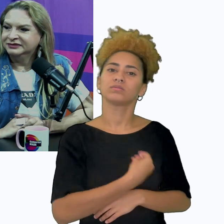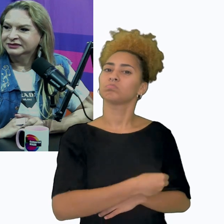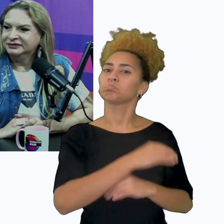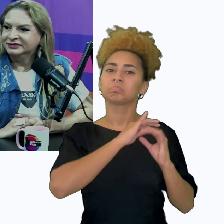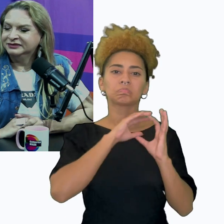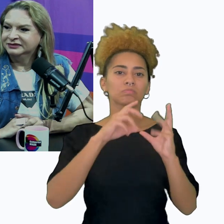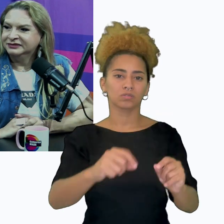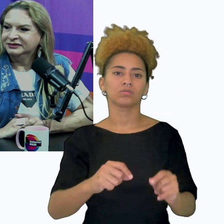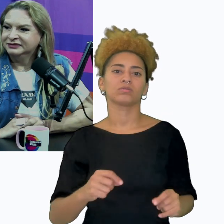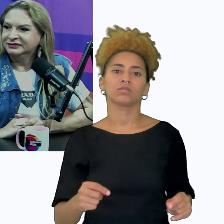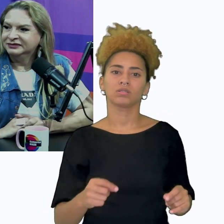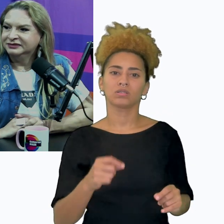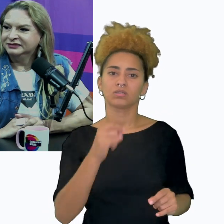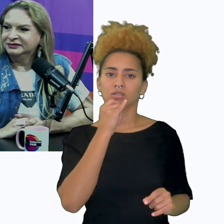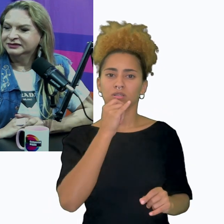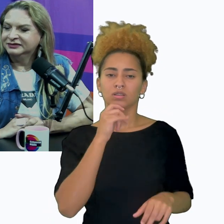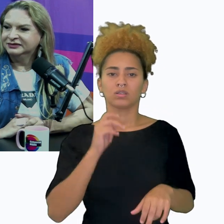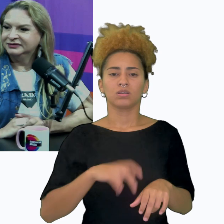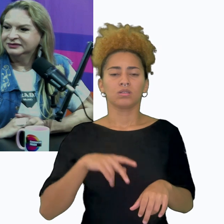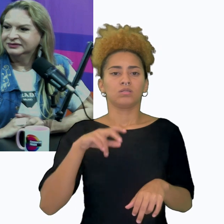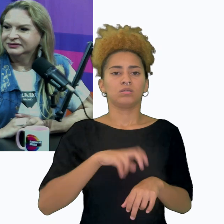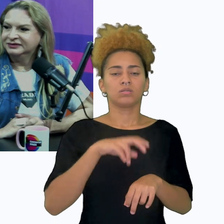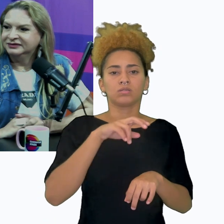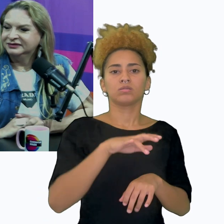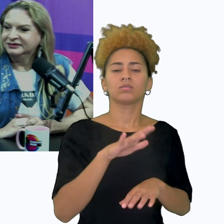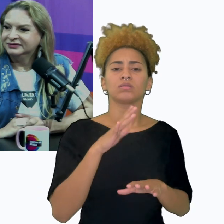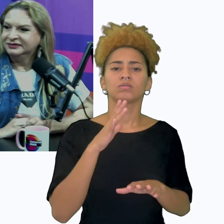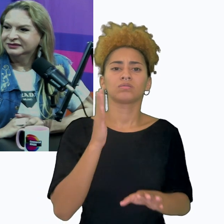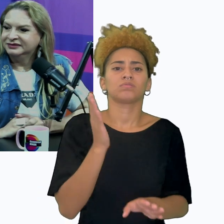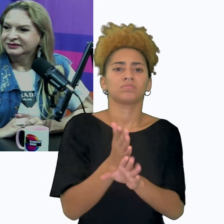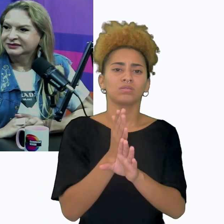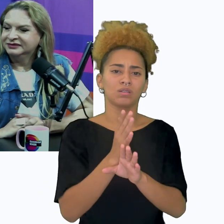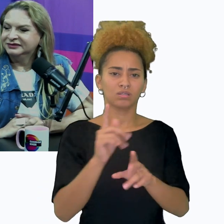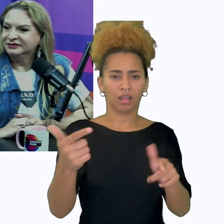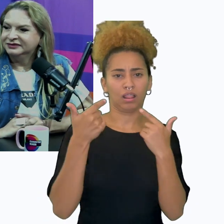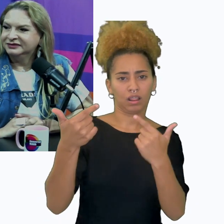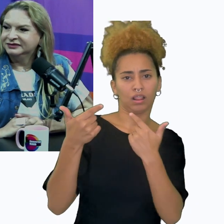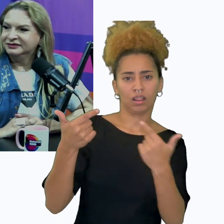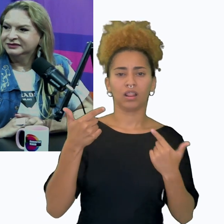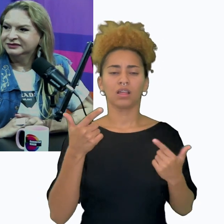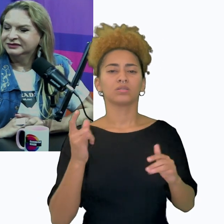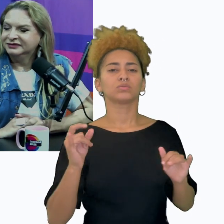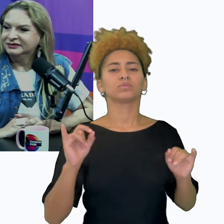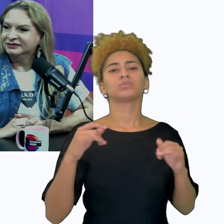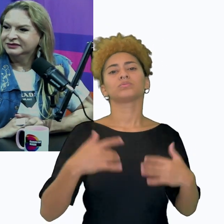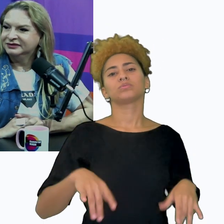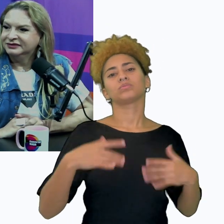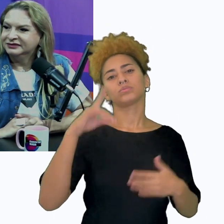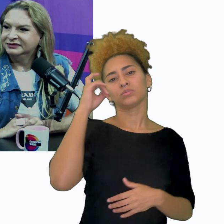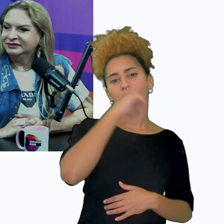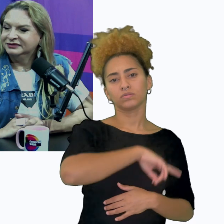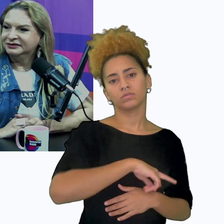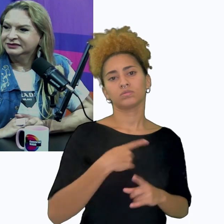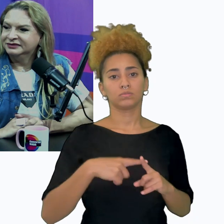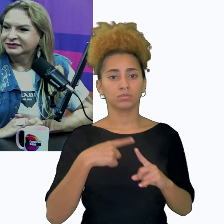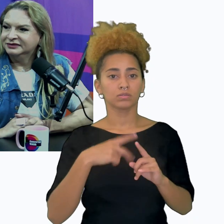vida. Toda a minha vida foi ser eu subindo 2 degraus e descendo 4, entendendo? Por causa do peito, porque era travesti e tal. Eu sofri muito,